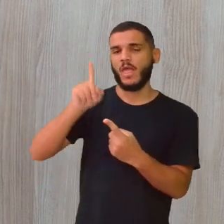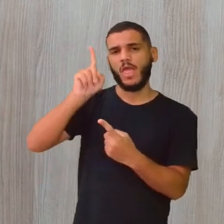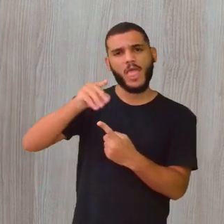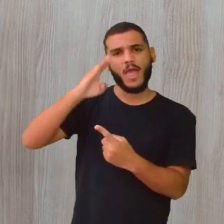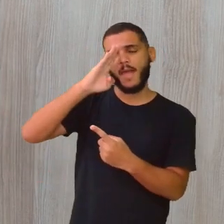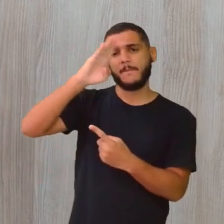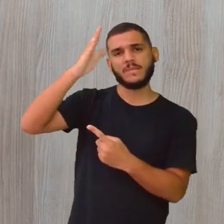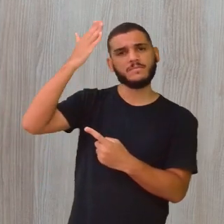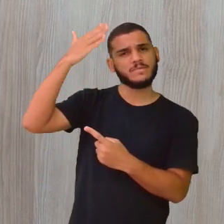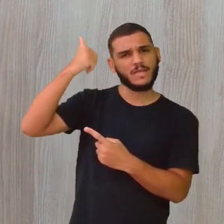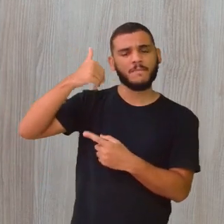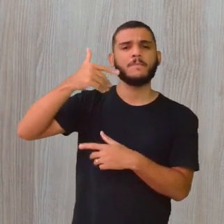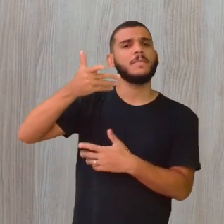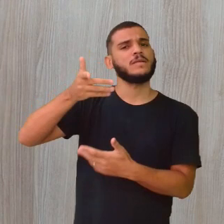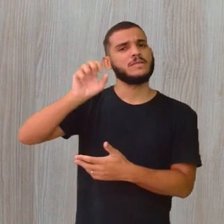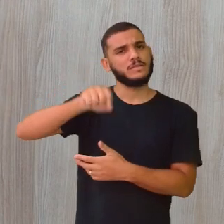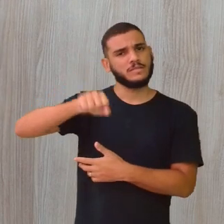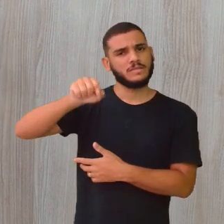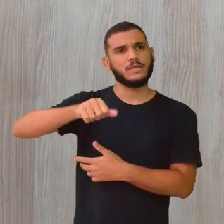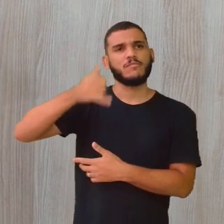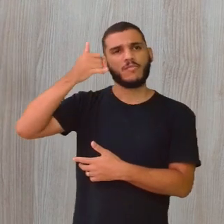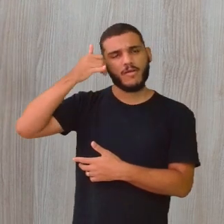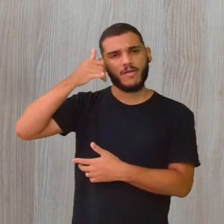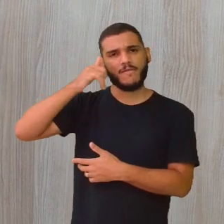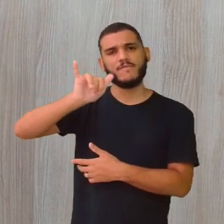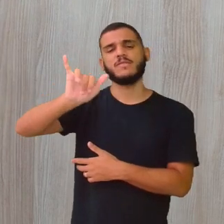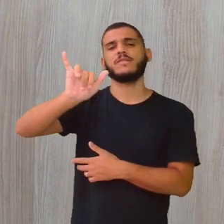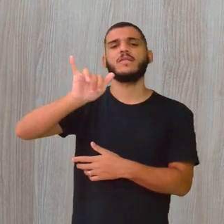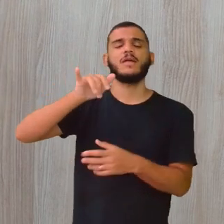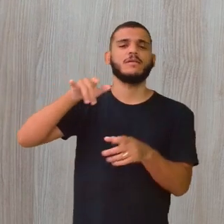principais saberes, inclusive